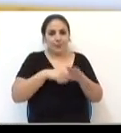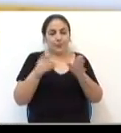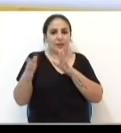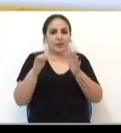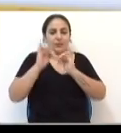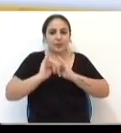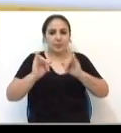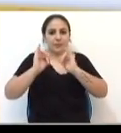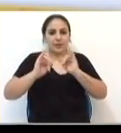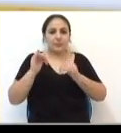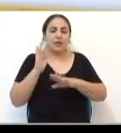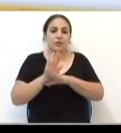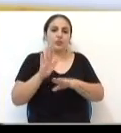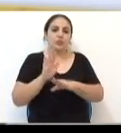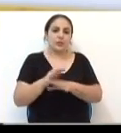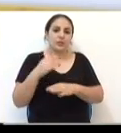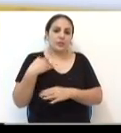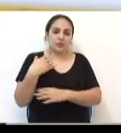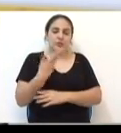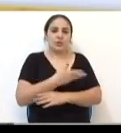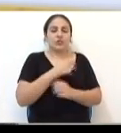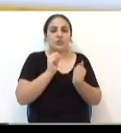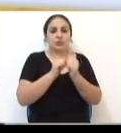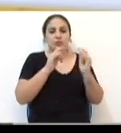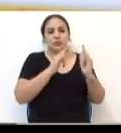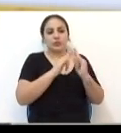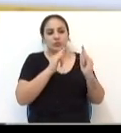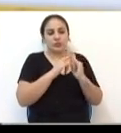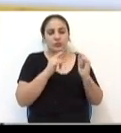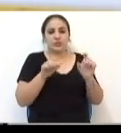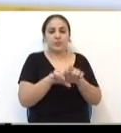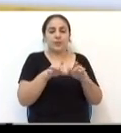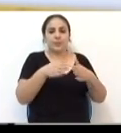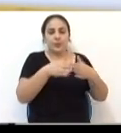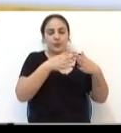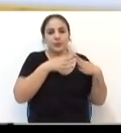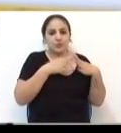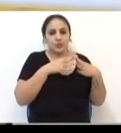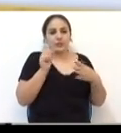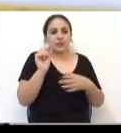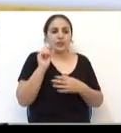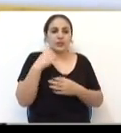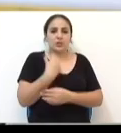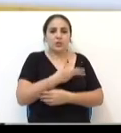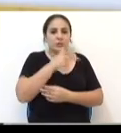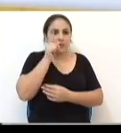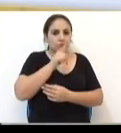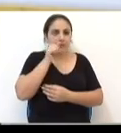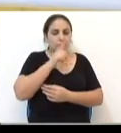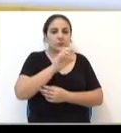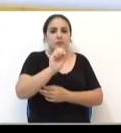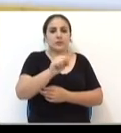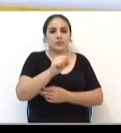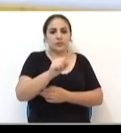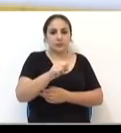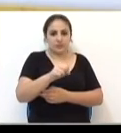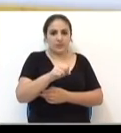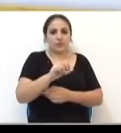nos auxiliar no nosso mandato, juntamente com as entidades e com as protetoras, para que a gente consiga